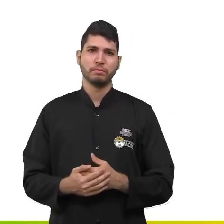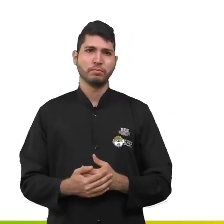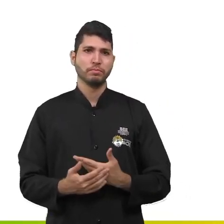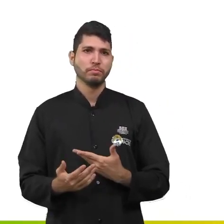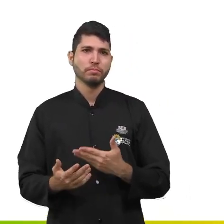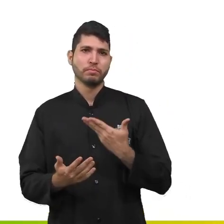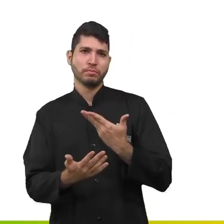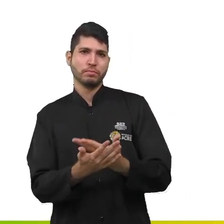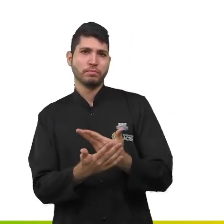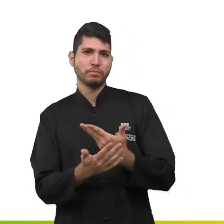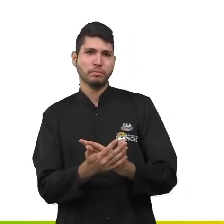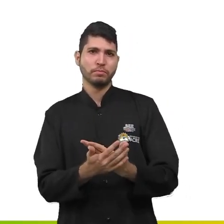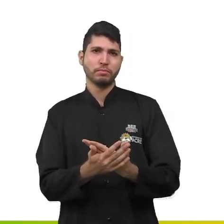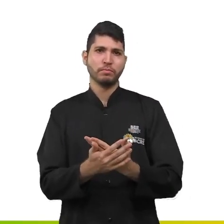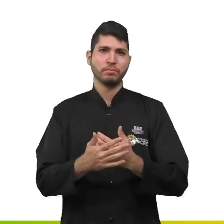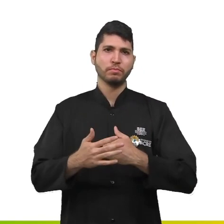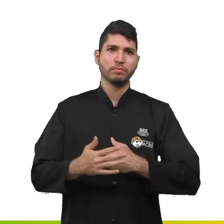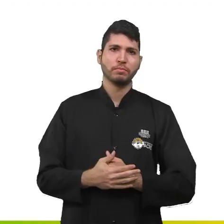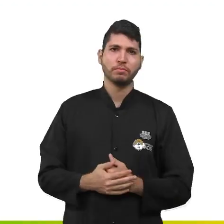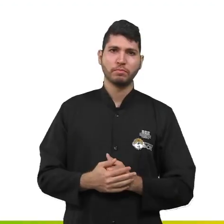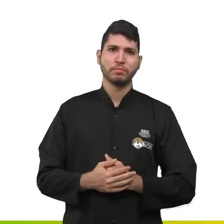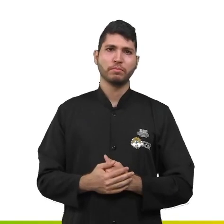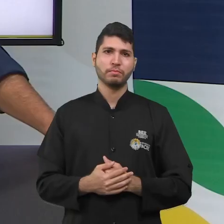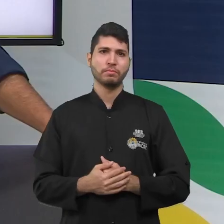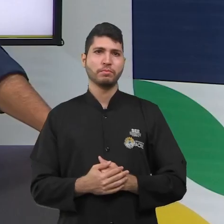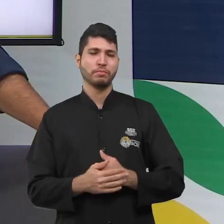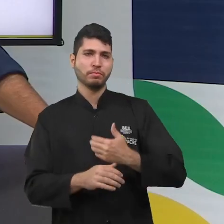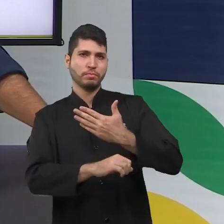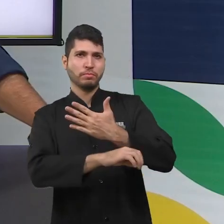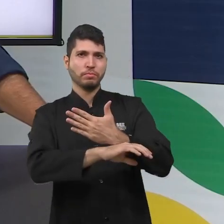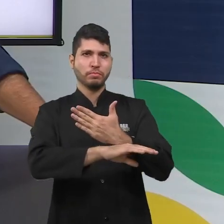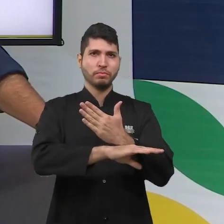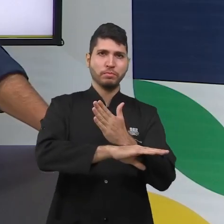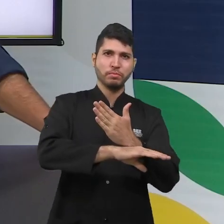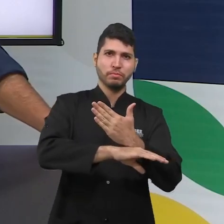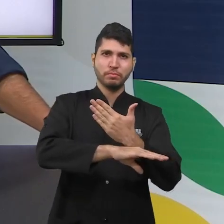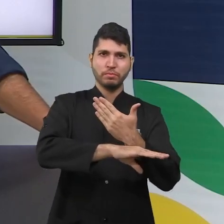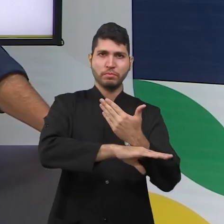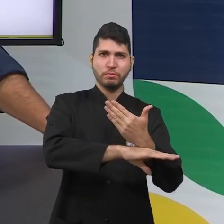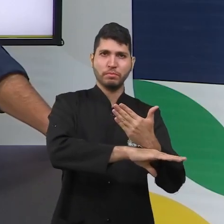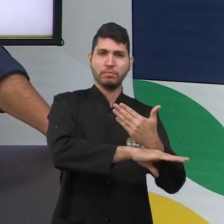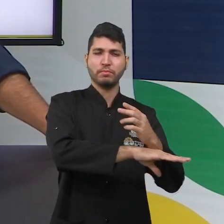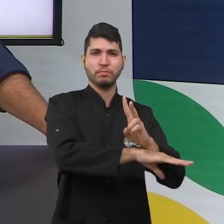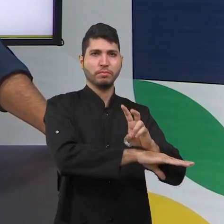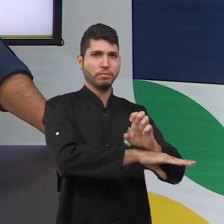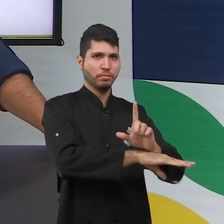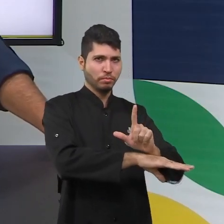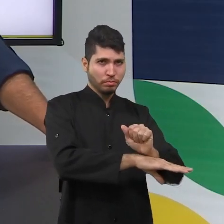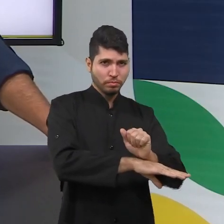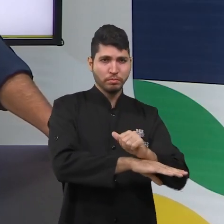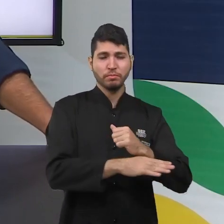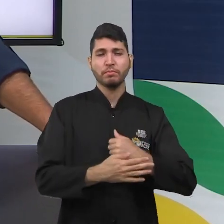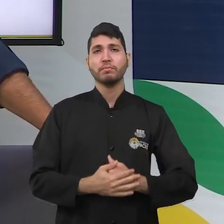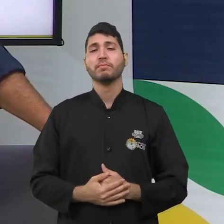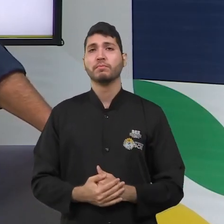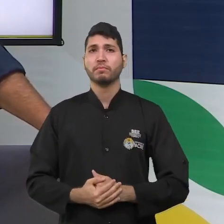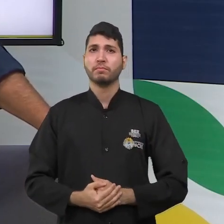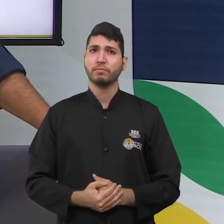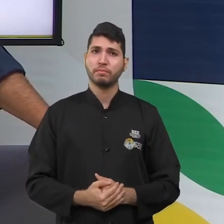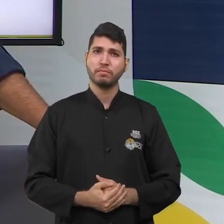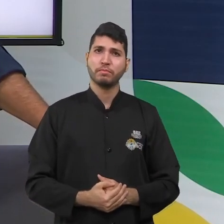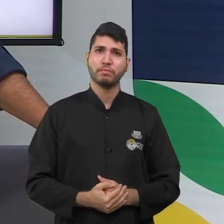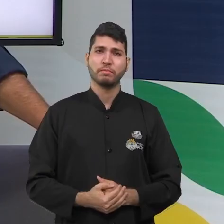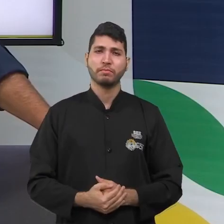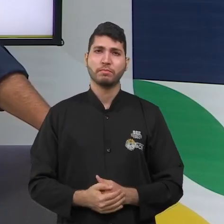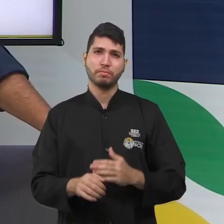técnico, ciência e sustentabilidade. Então, veja, só para vocês entenderem, o projeto era projeto de treinamento